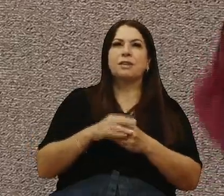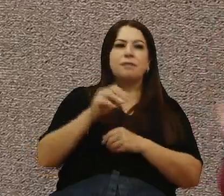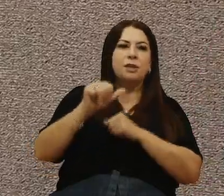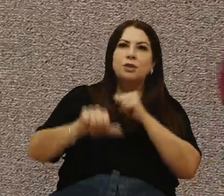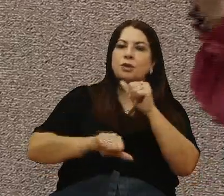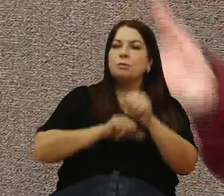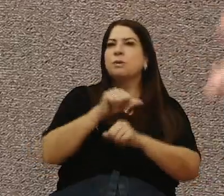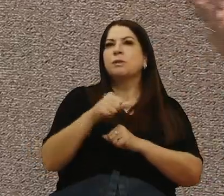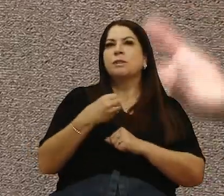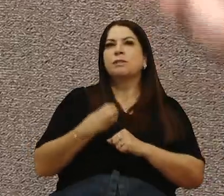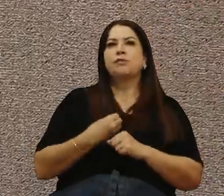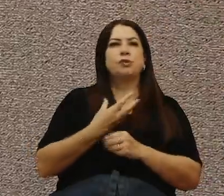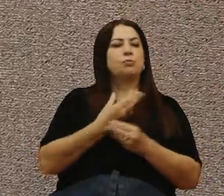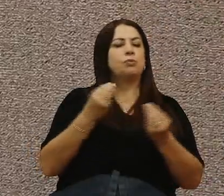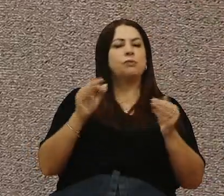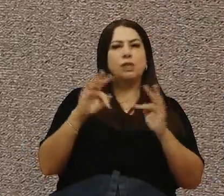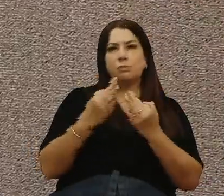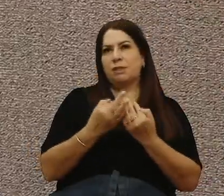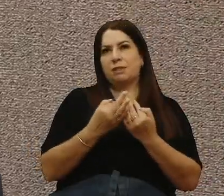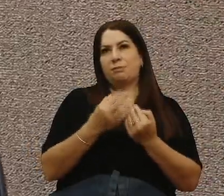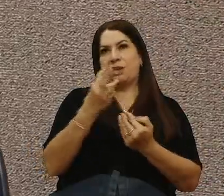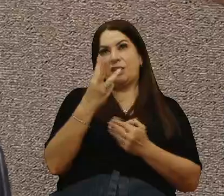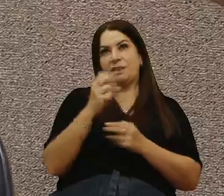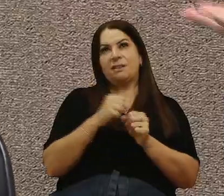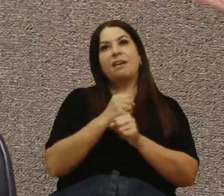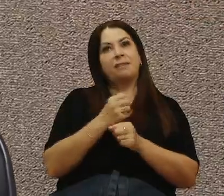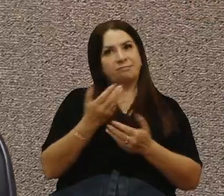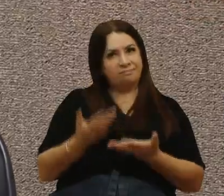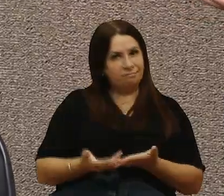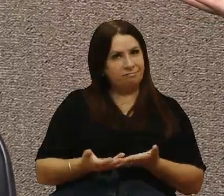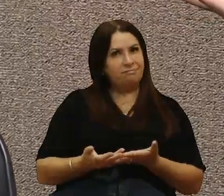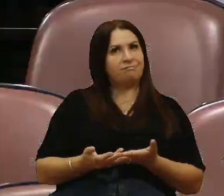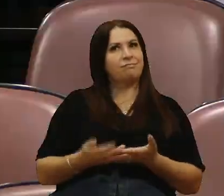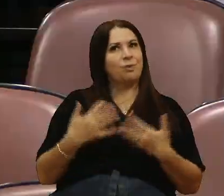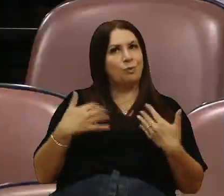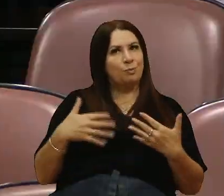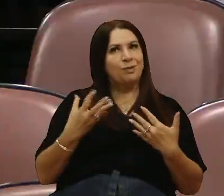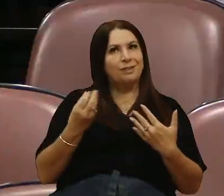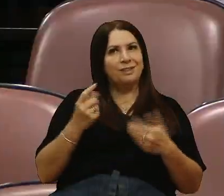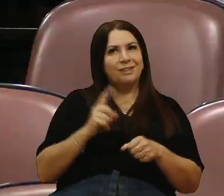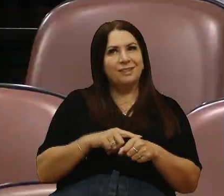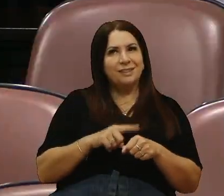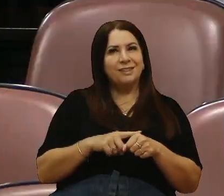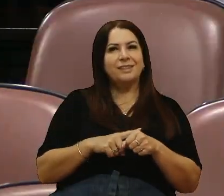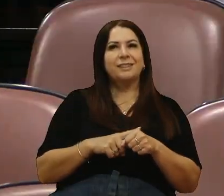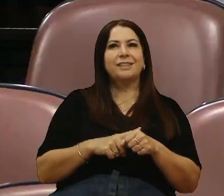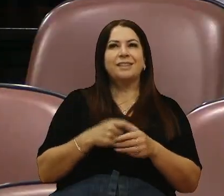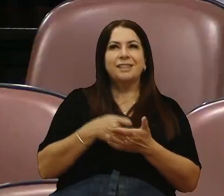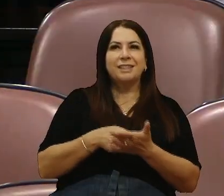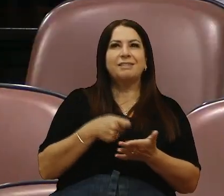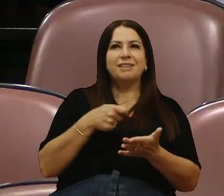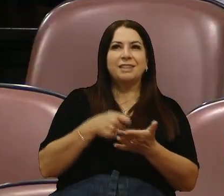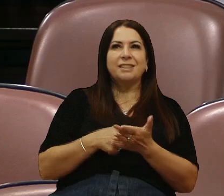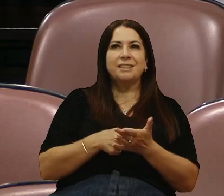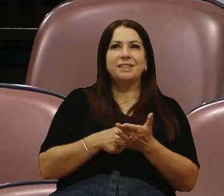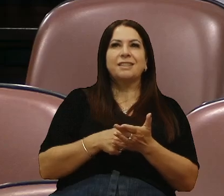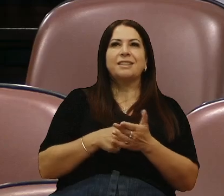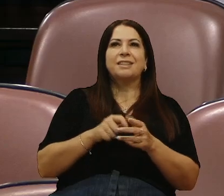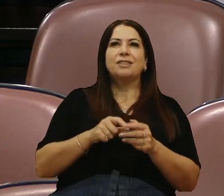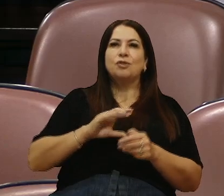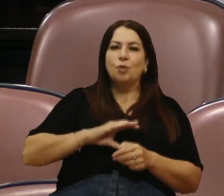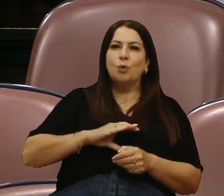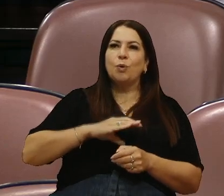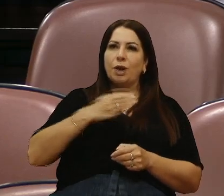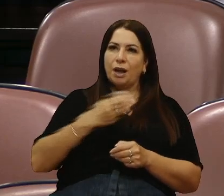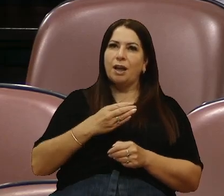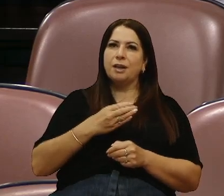transformando a vida de tantas famílias, porque são 30 anos, afinal, né, muito tempo, né, Gilmar? 30 anos de persistência, de resiliência, de